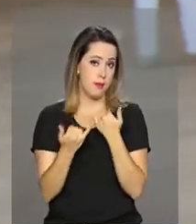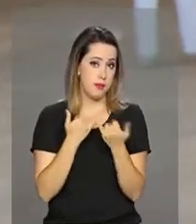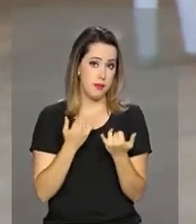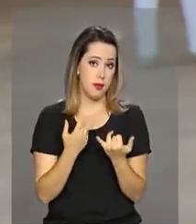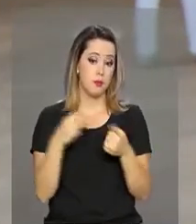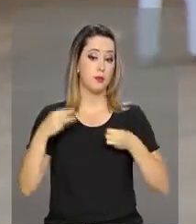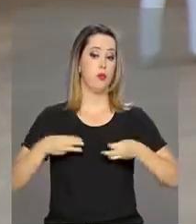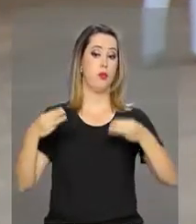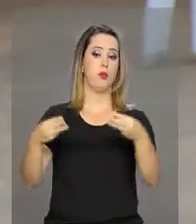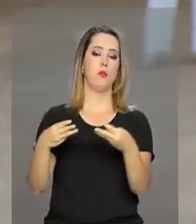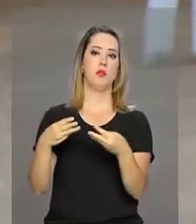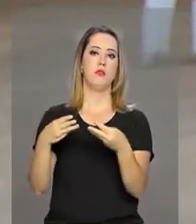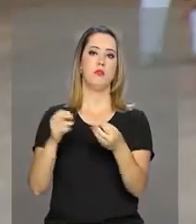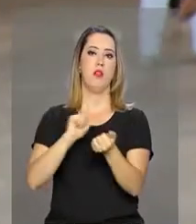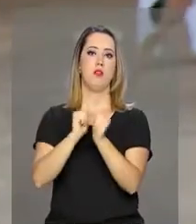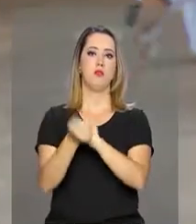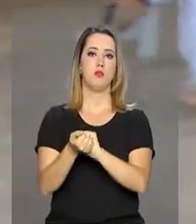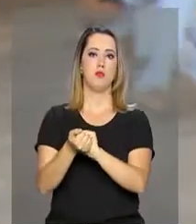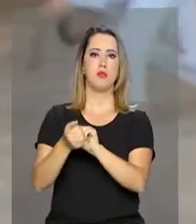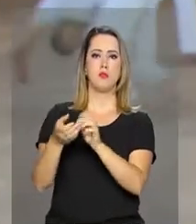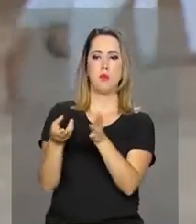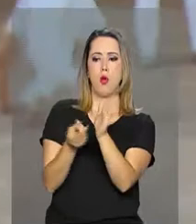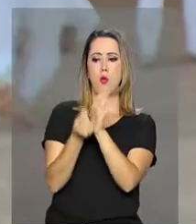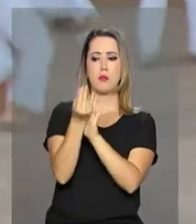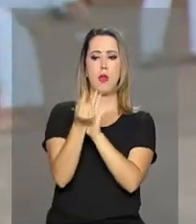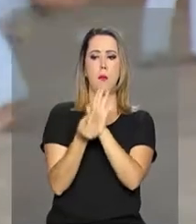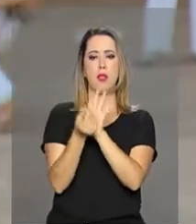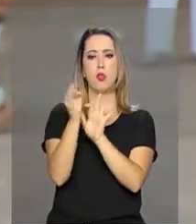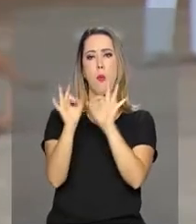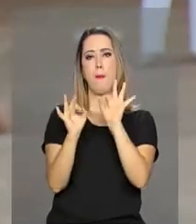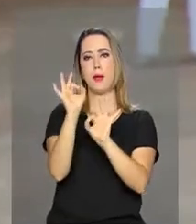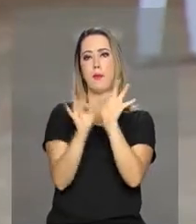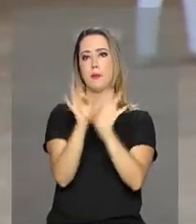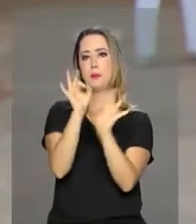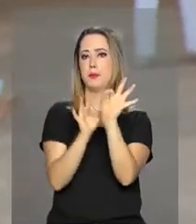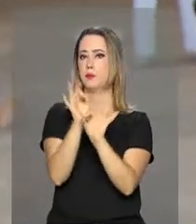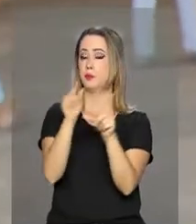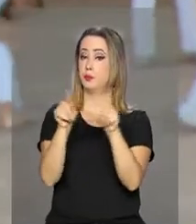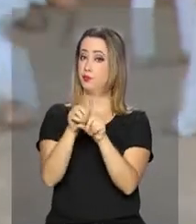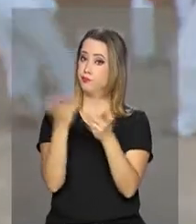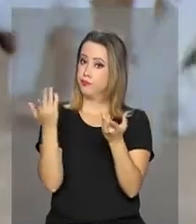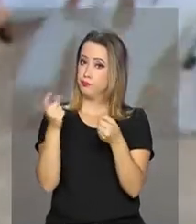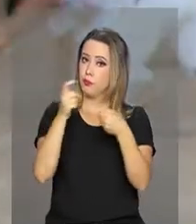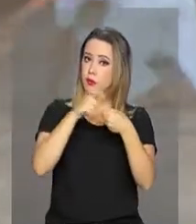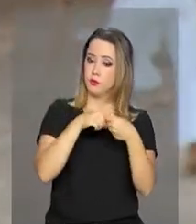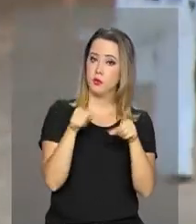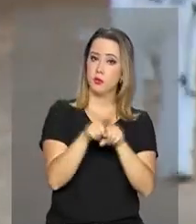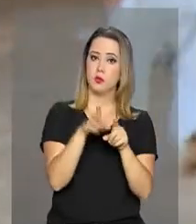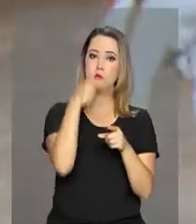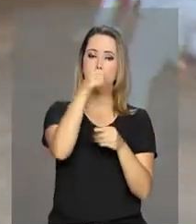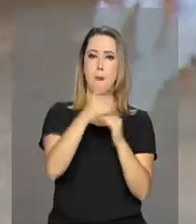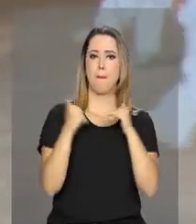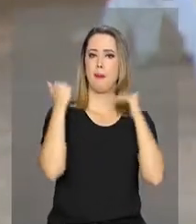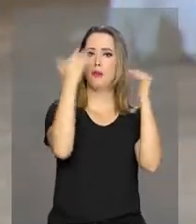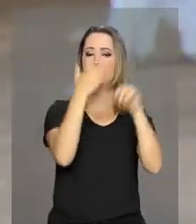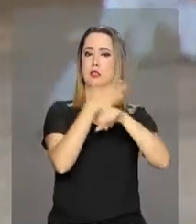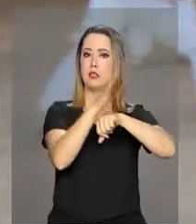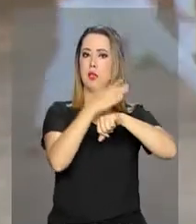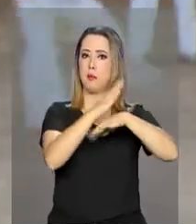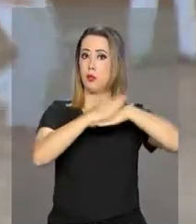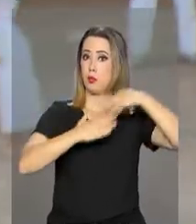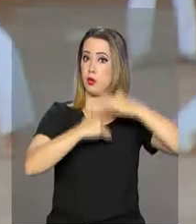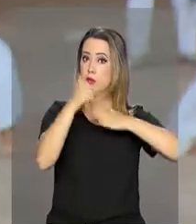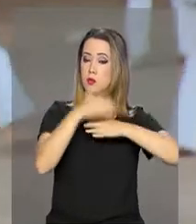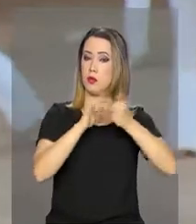esporte reequilíbrio orçamento dentro da pasta voltado nos últimos anos a modalidade de alto rendimento